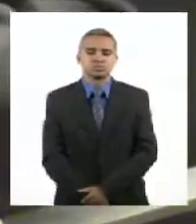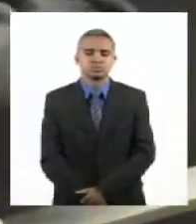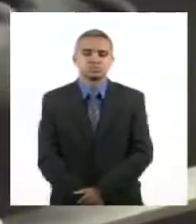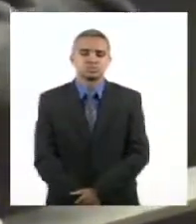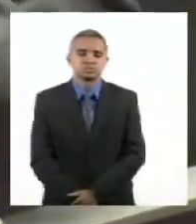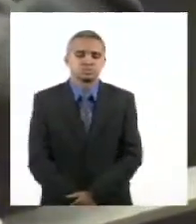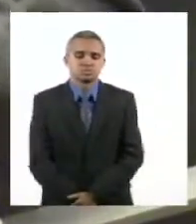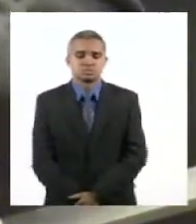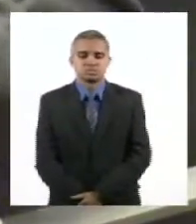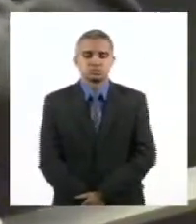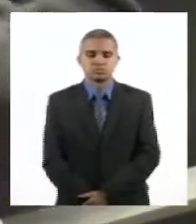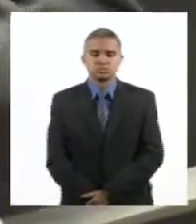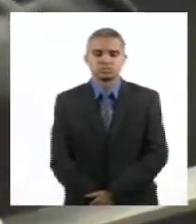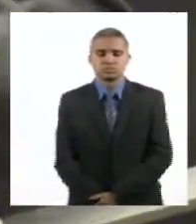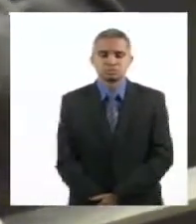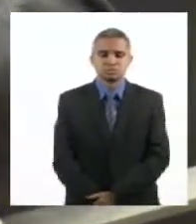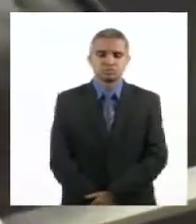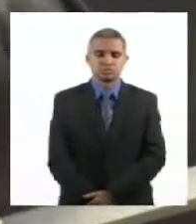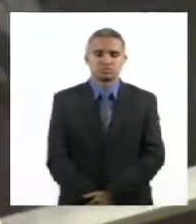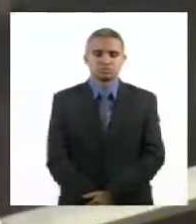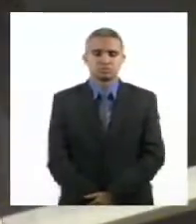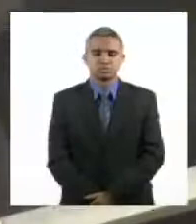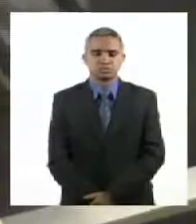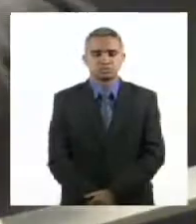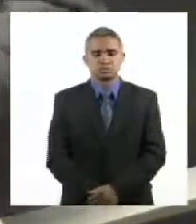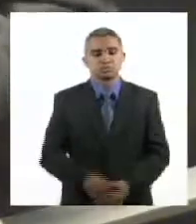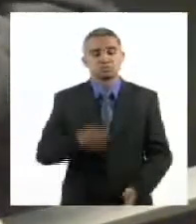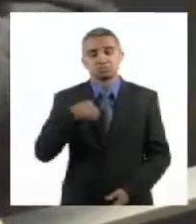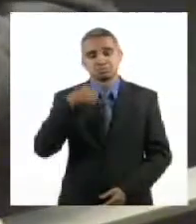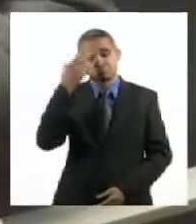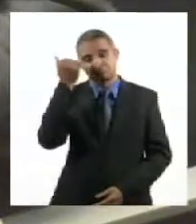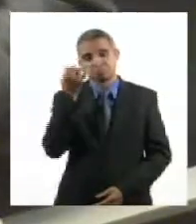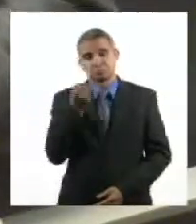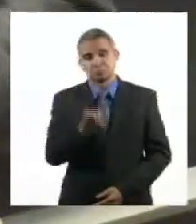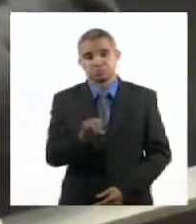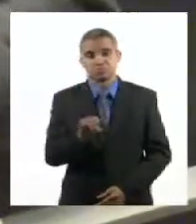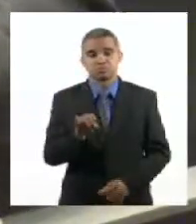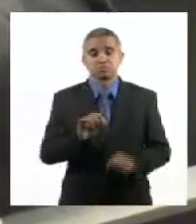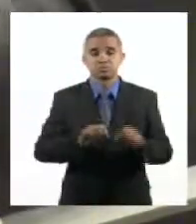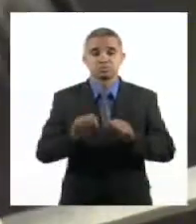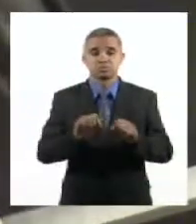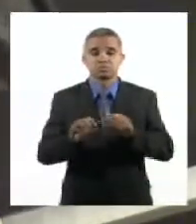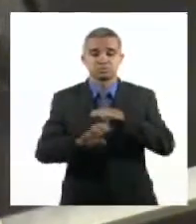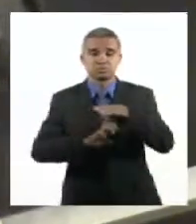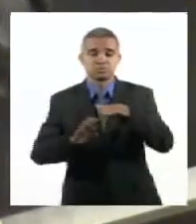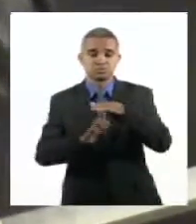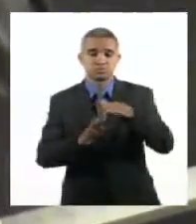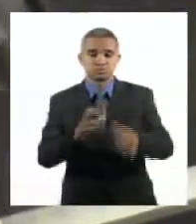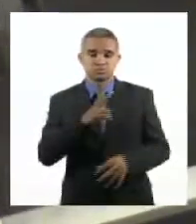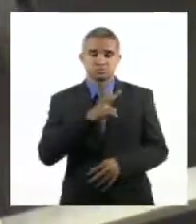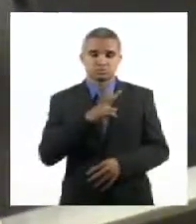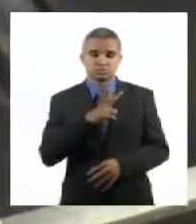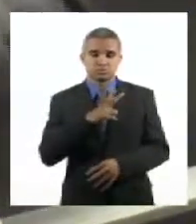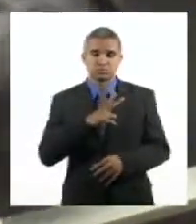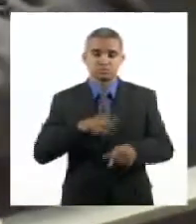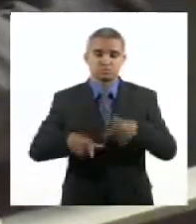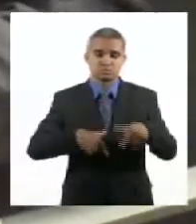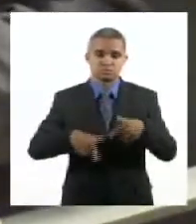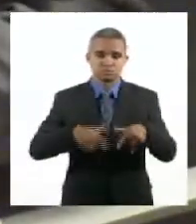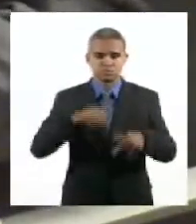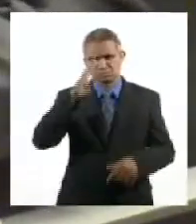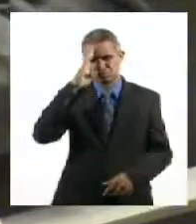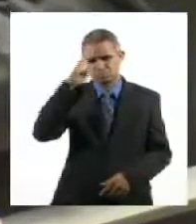no mérito da infelicidade se privatizar um serviço que é essencial à